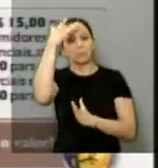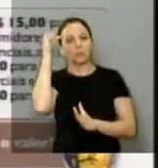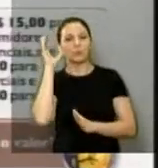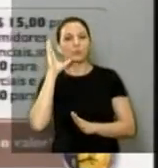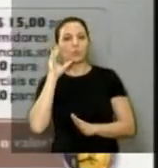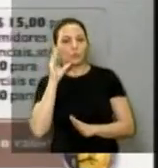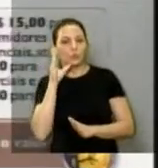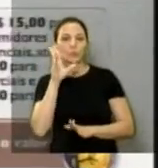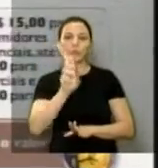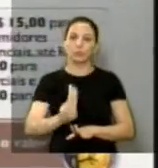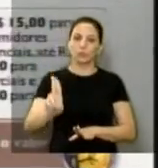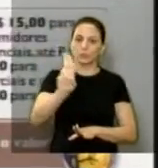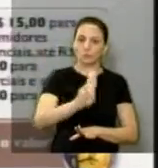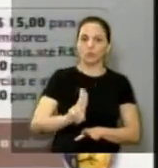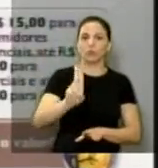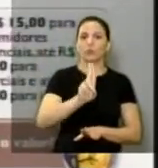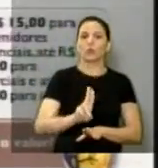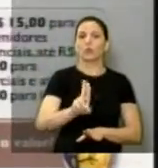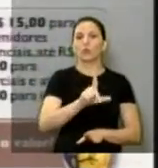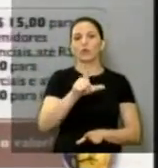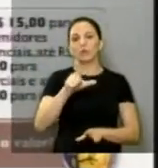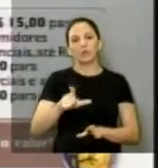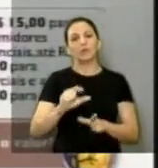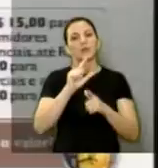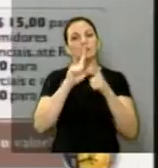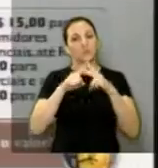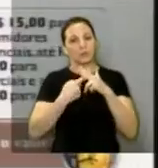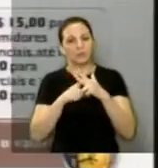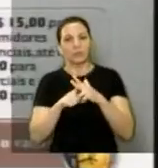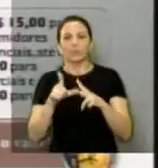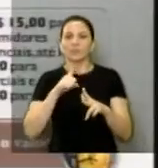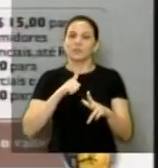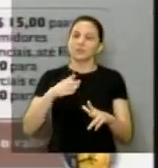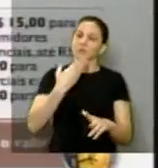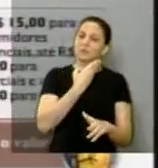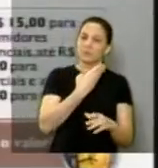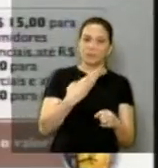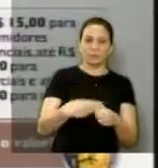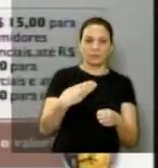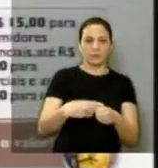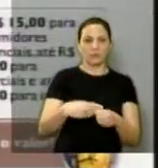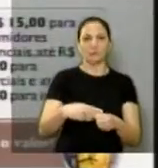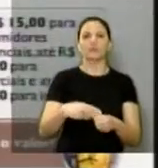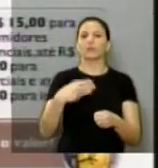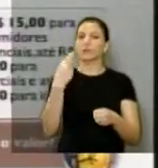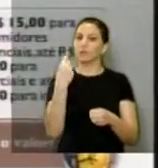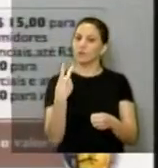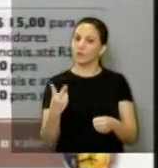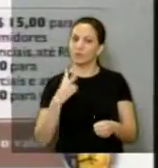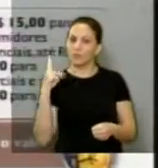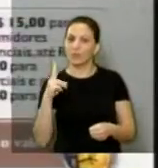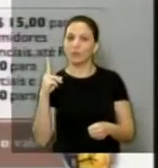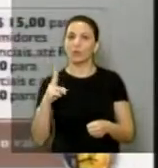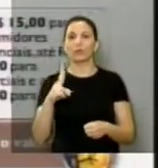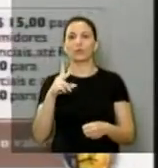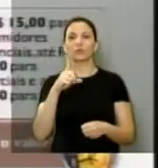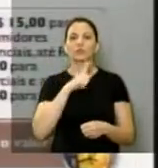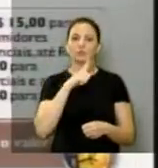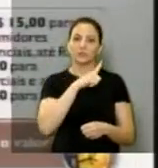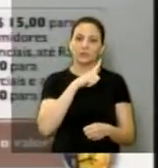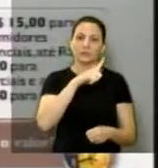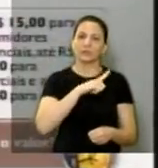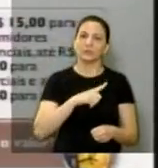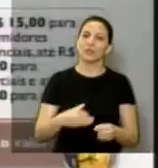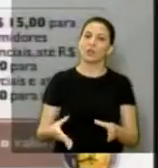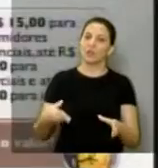Qual o objetivo? Garantir a manutenção do sistema de iluminação pública do município. Como os valores devem ser utilizados? Os valores arrecadados vão